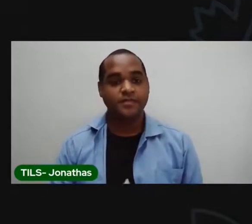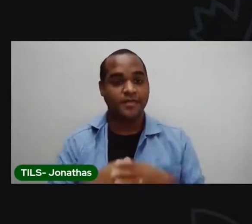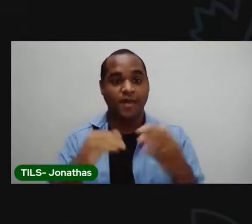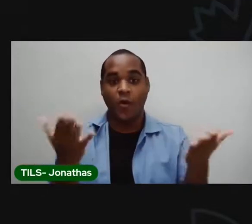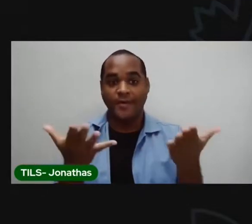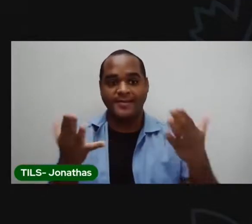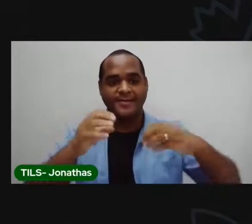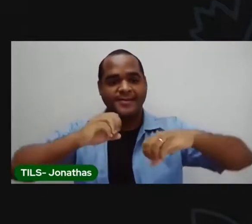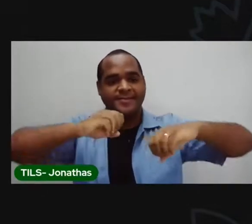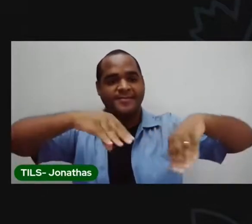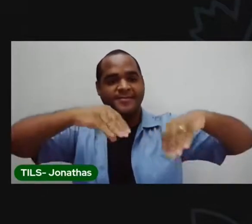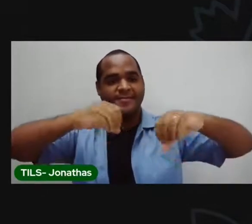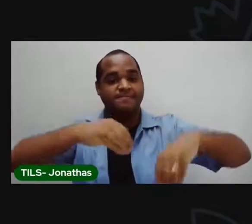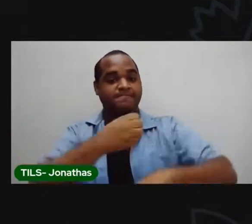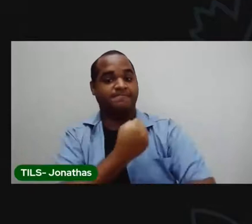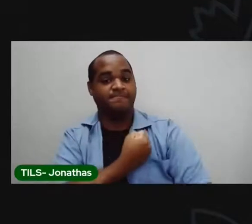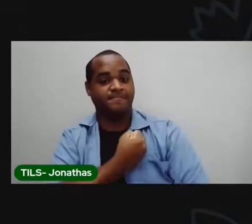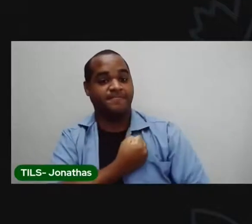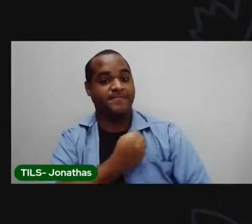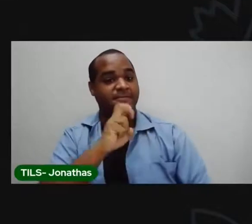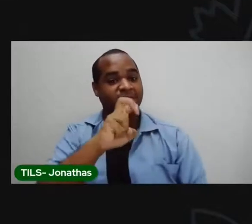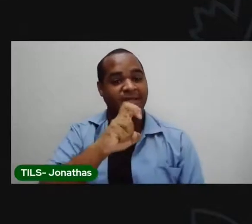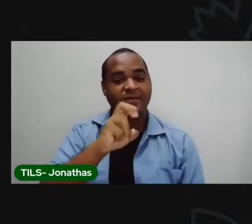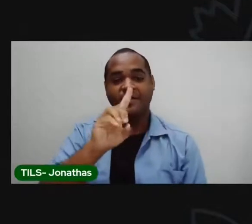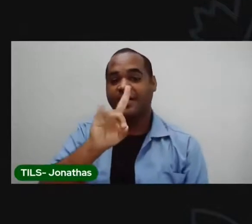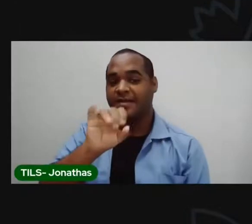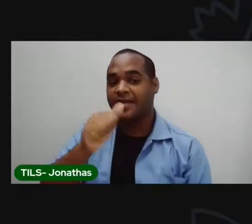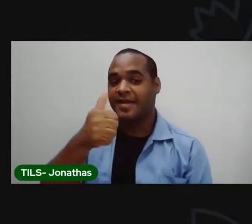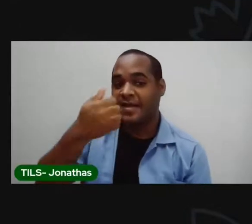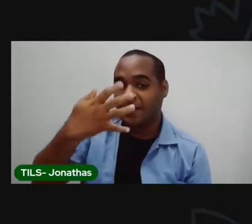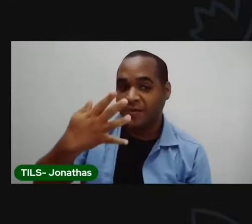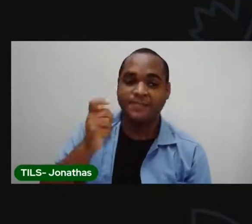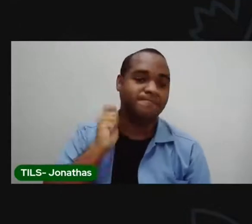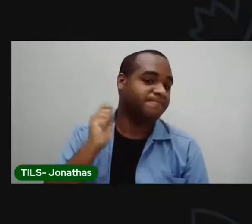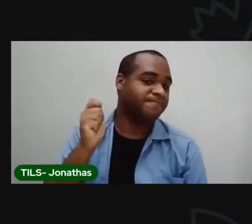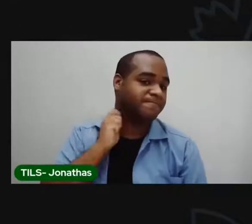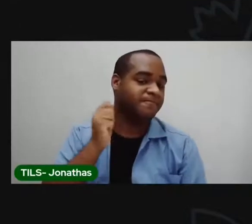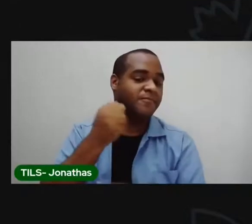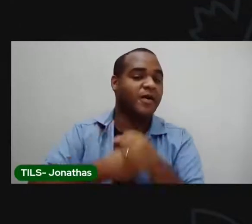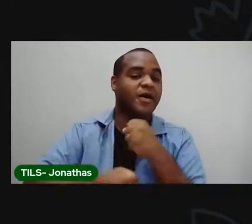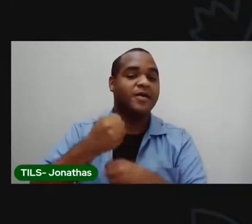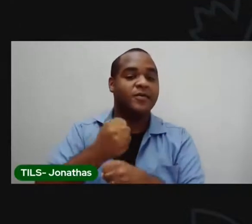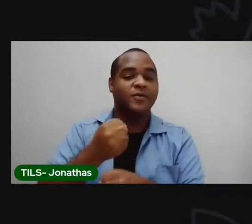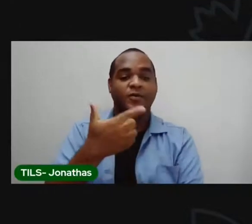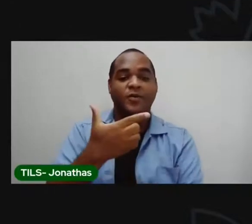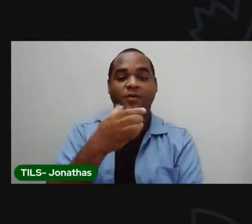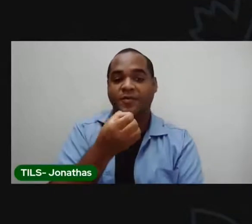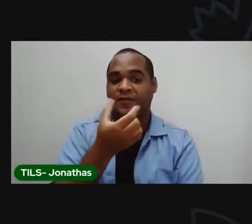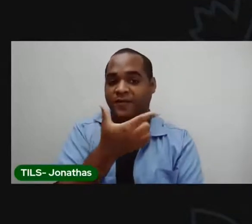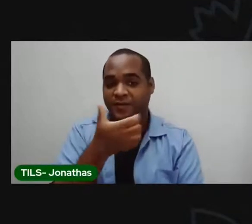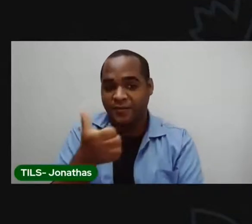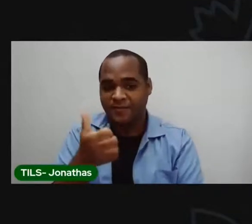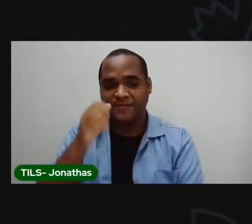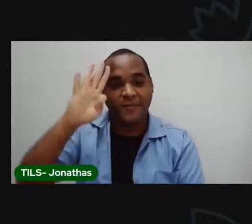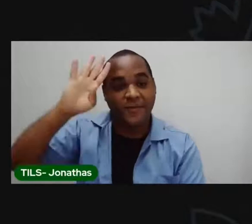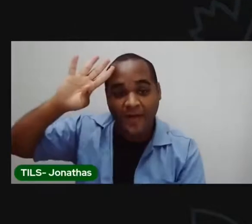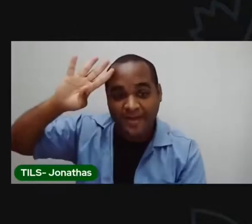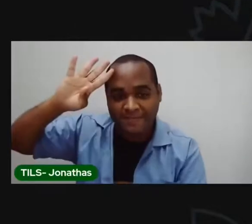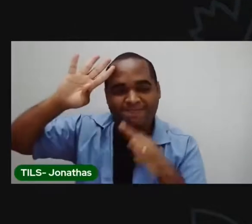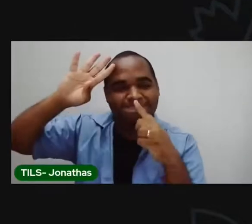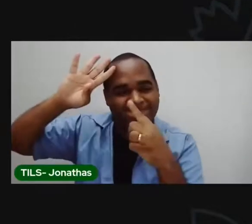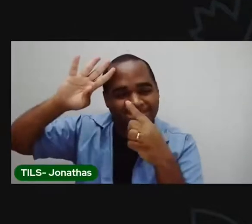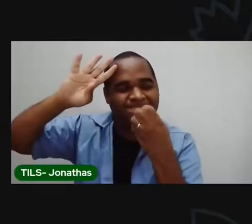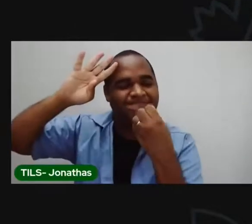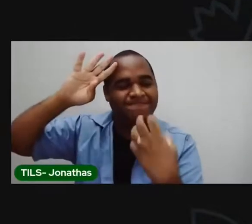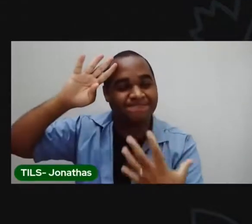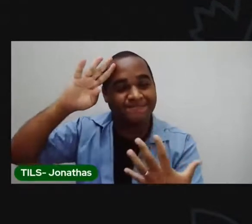Nossa aula 5, 14 de abril de 2021, quarta-feira. E a área de hoje é a